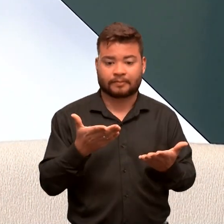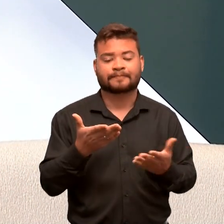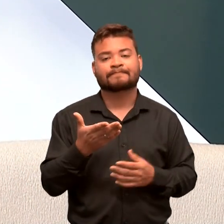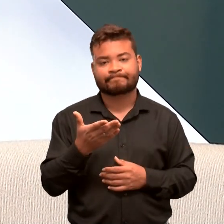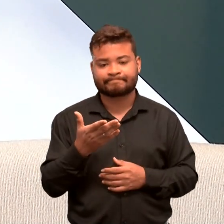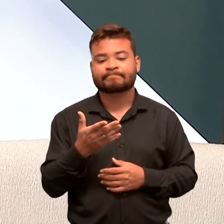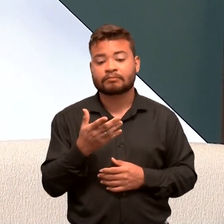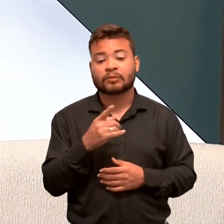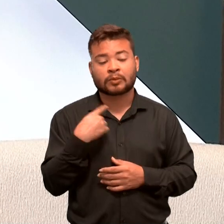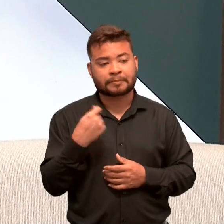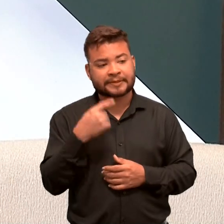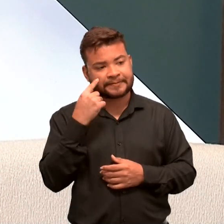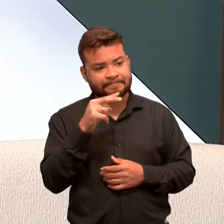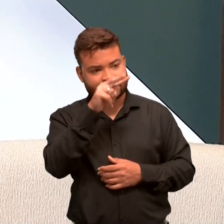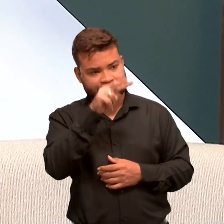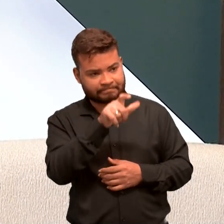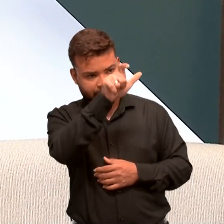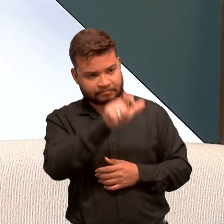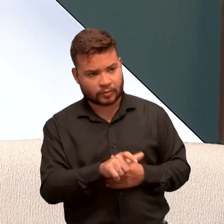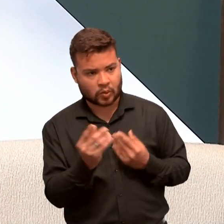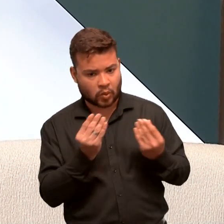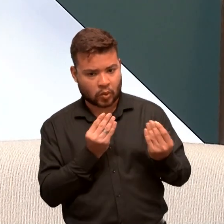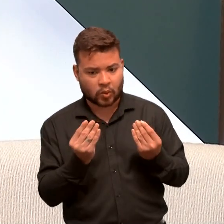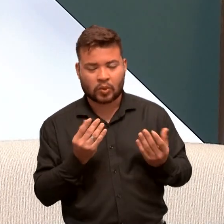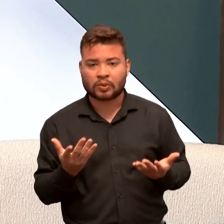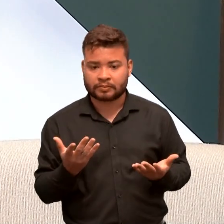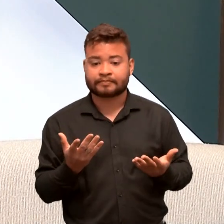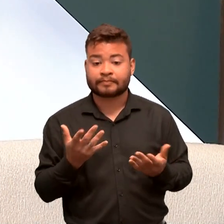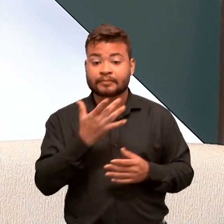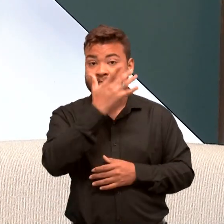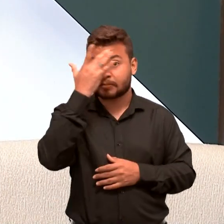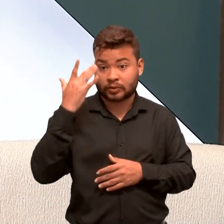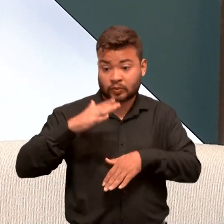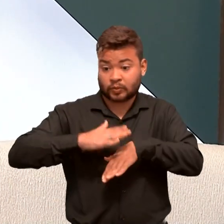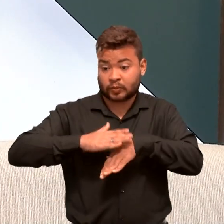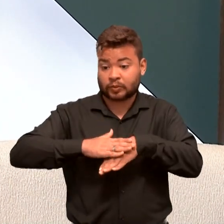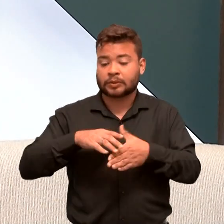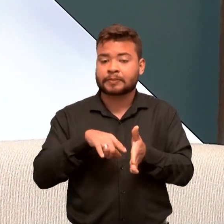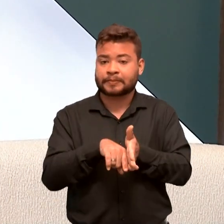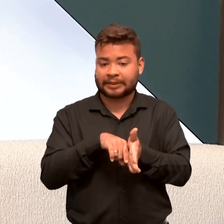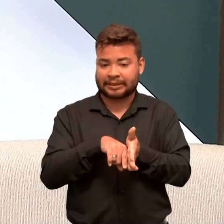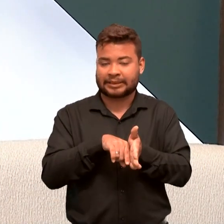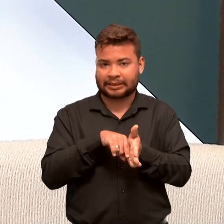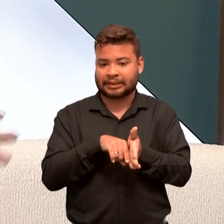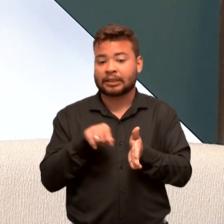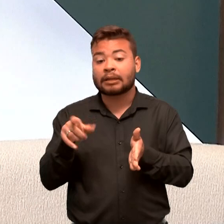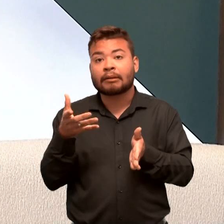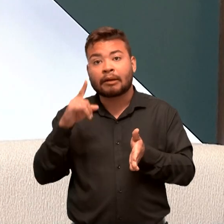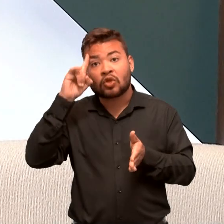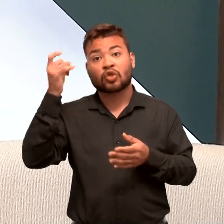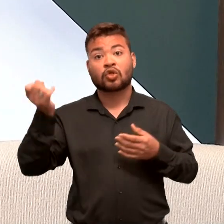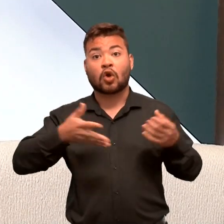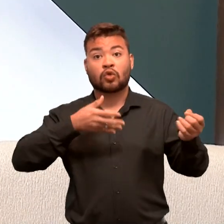nosso olhar para a pessoa. Então, tudo começa com o pesquisador, que o pesquisador ele quer inovar, quer